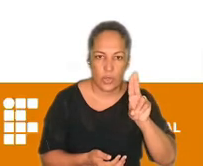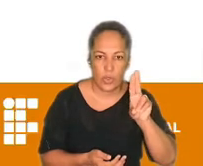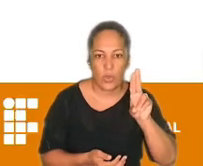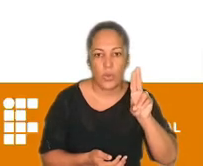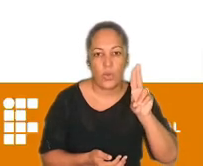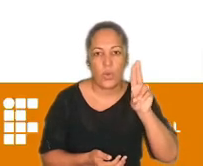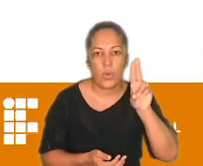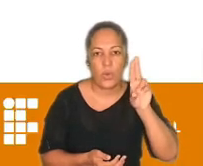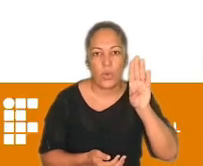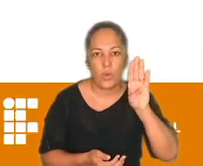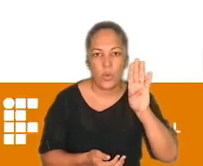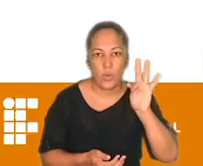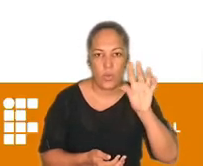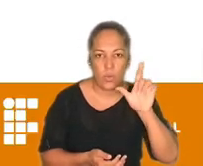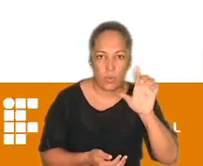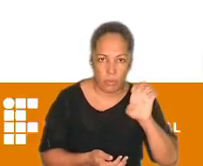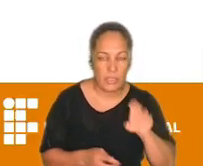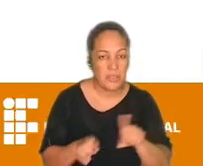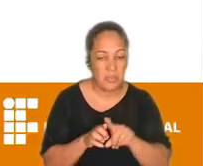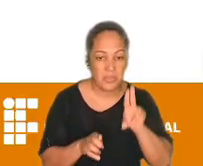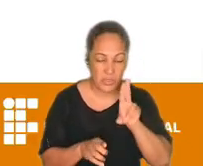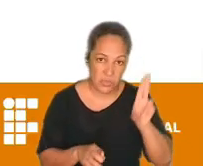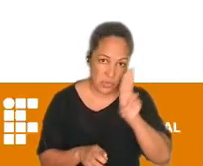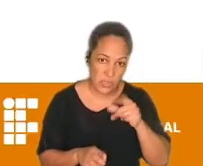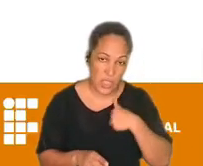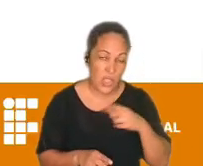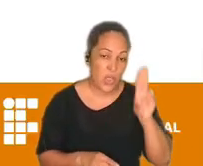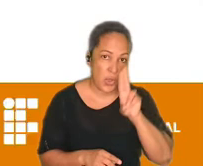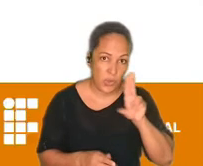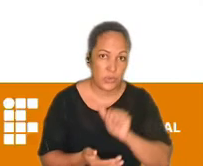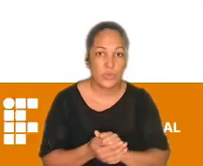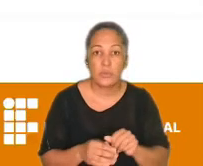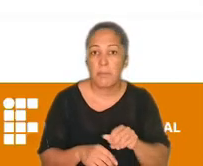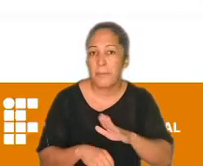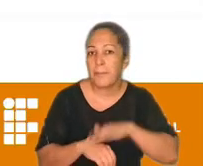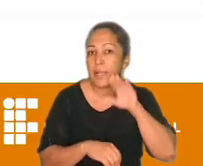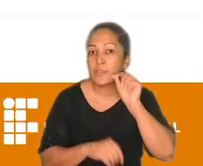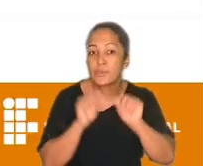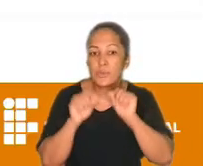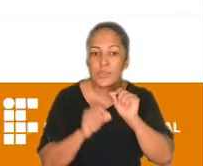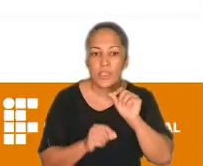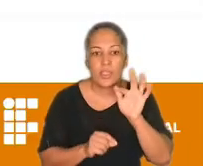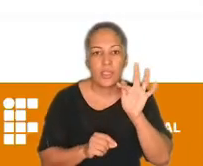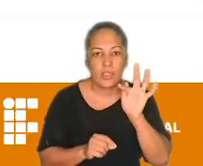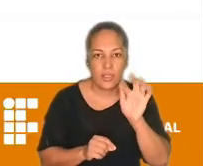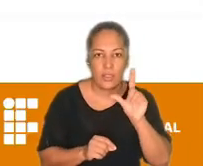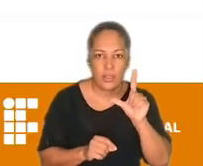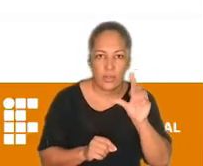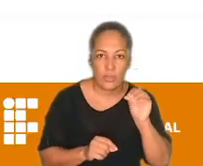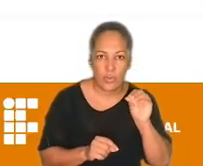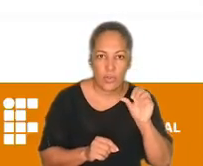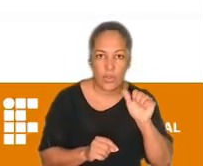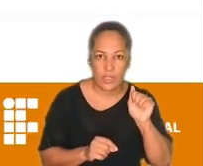vocês analisarem ou fazerem alguma coisa, vocês vão ver que eu uso bastante float, tá? Não é porque o float é melhor que o double, os dois são a mesma